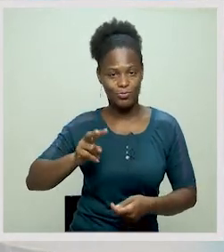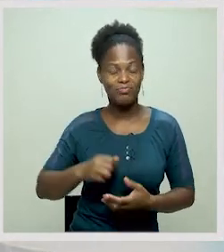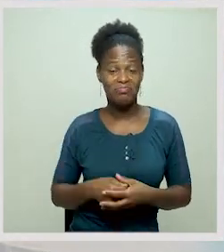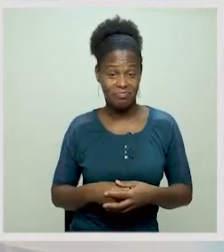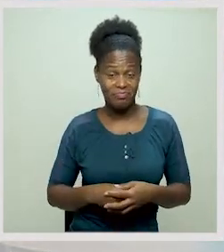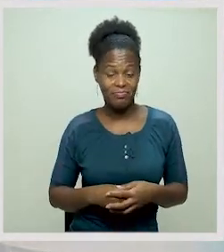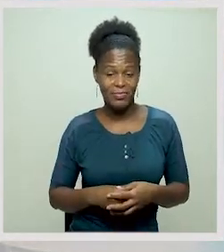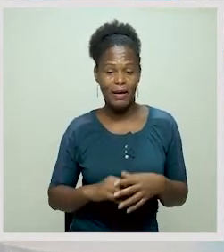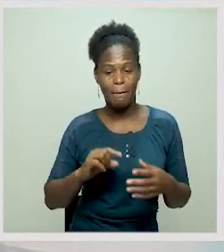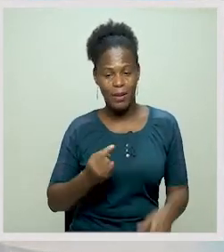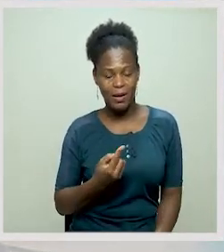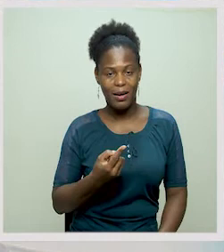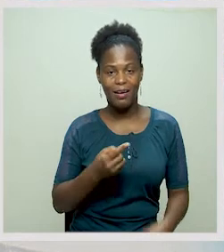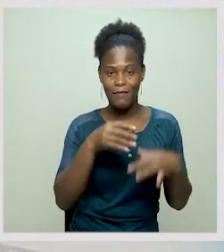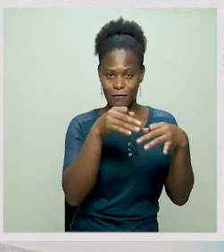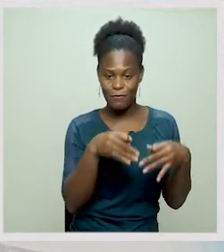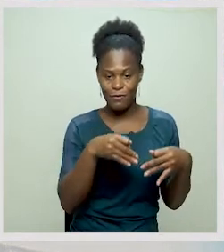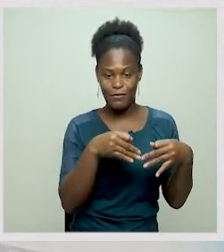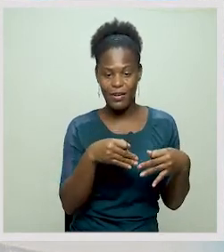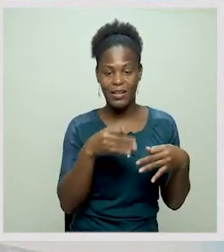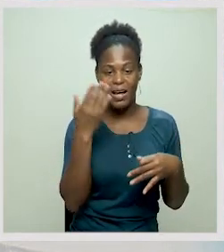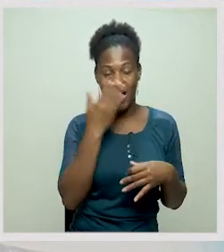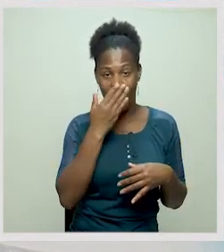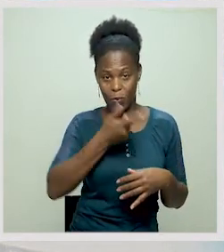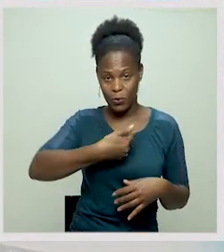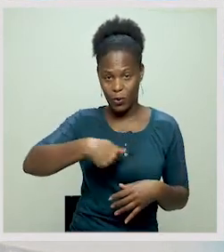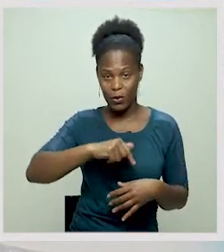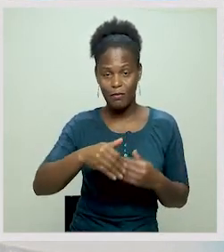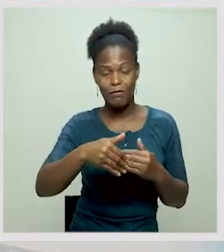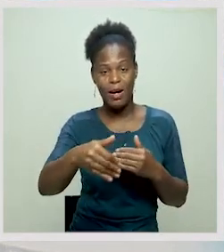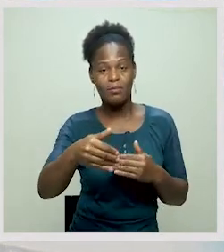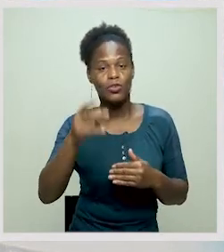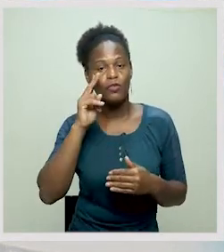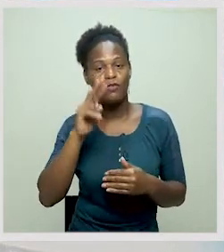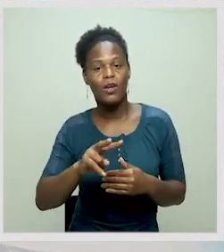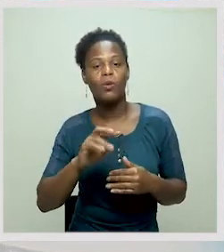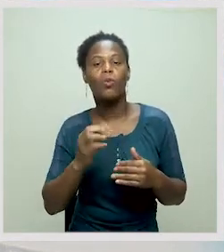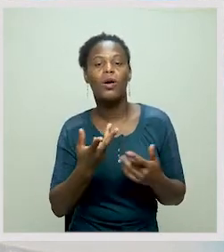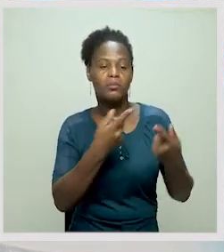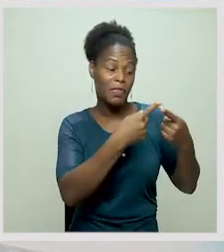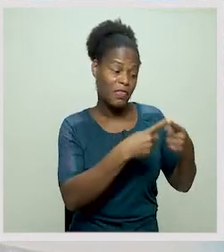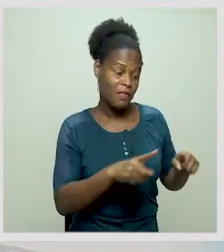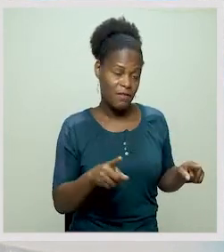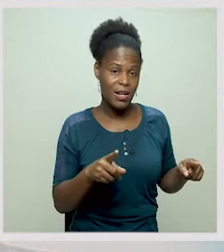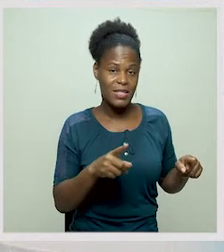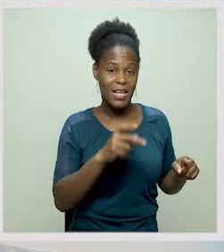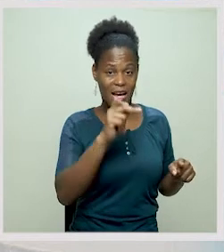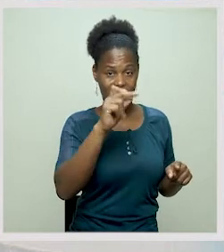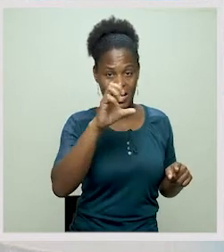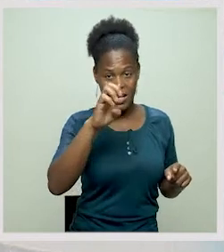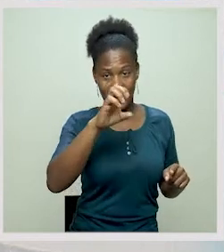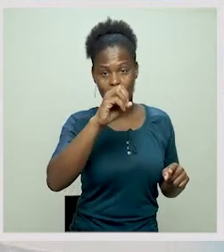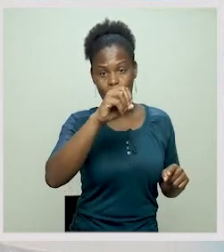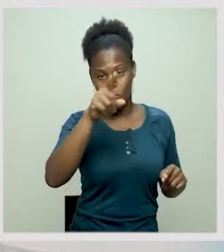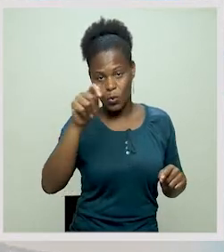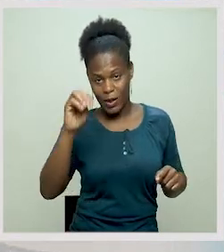secundário. E para finalizar a nossa aula, nós vamos ver a diferença entre ações